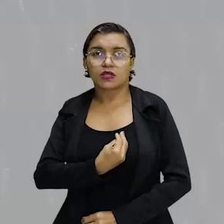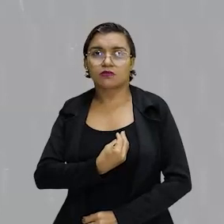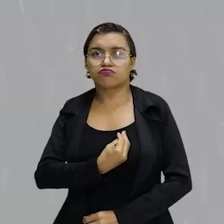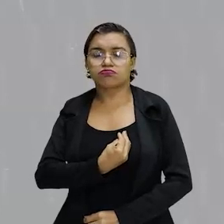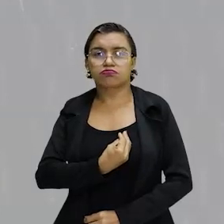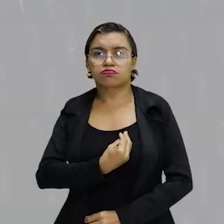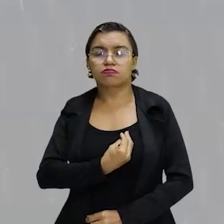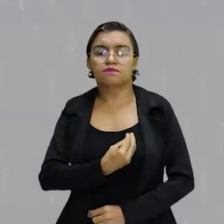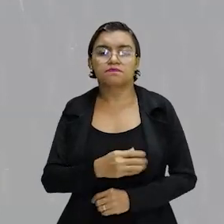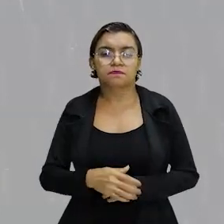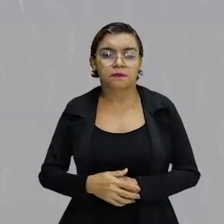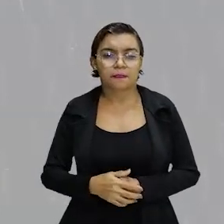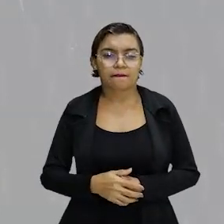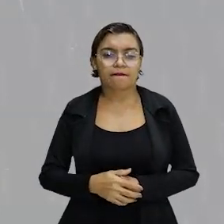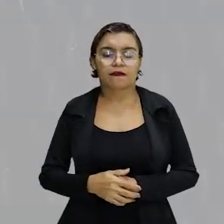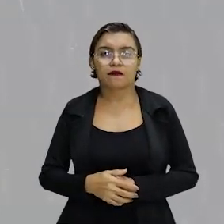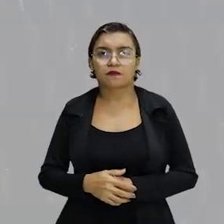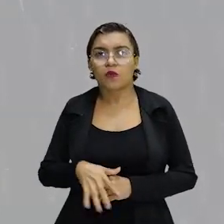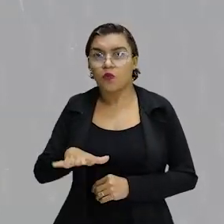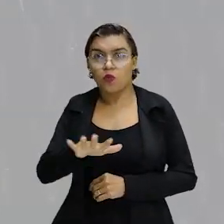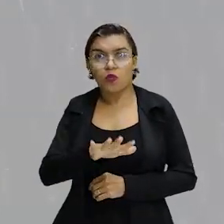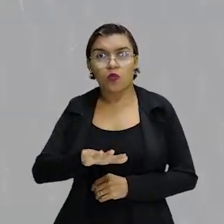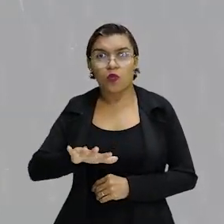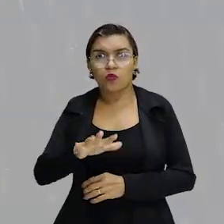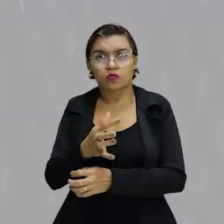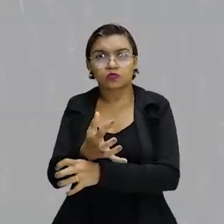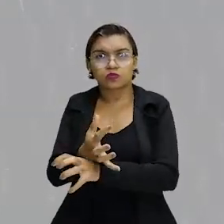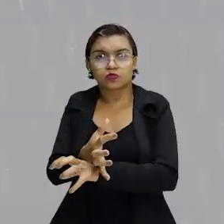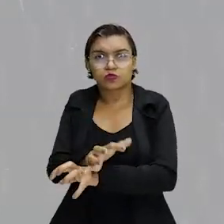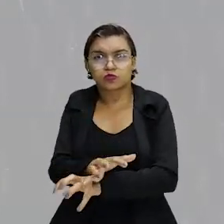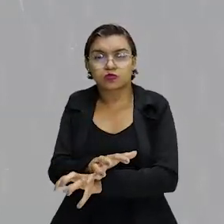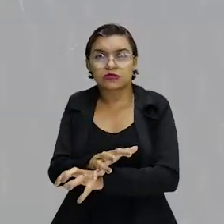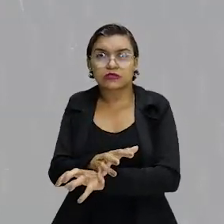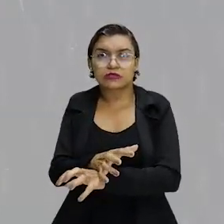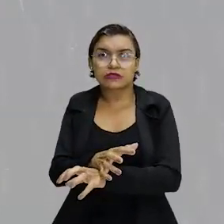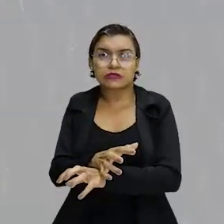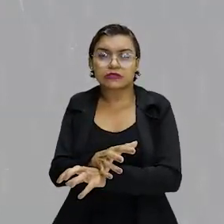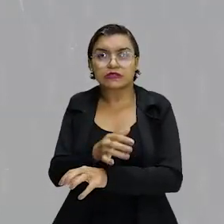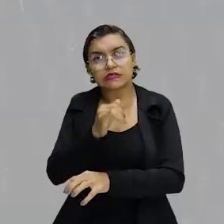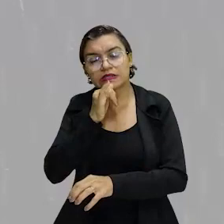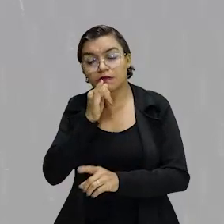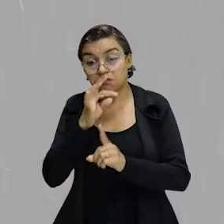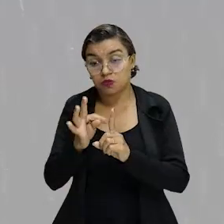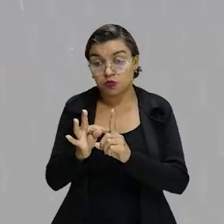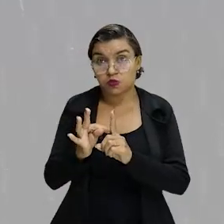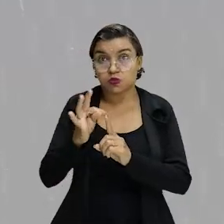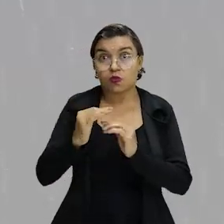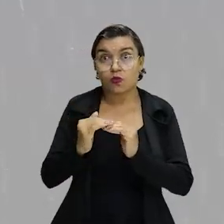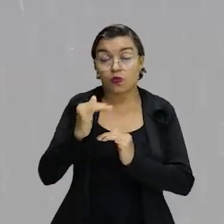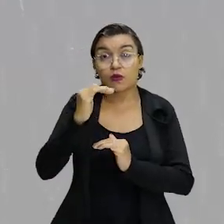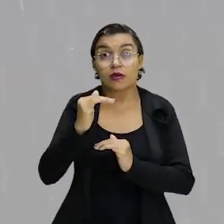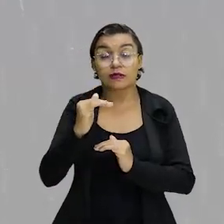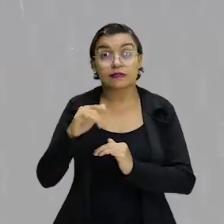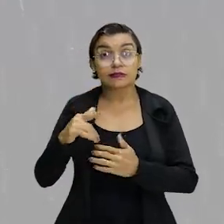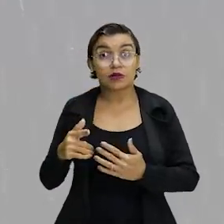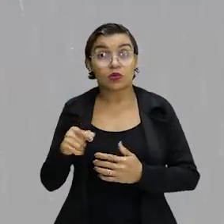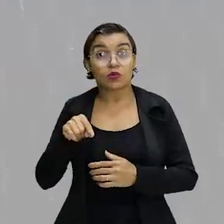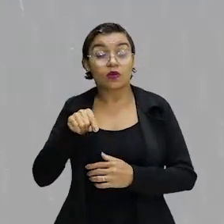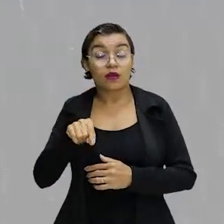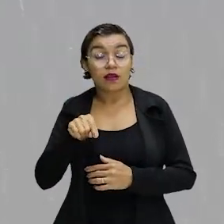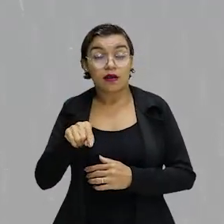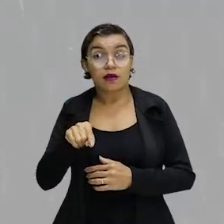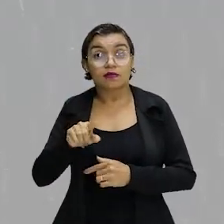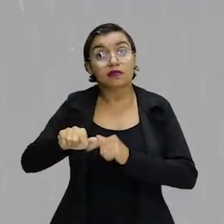baixo, vai sobreviver em ambientes inóspitos, com altas temperaturas, e aí quando o ambiente fica propício, ela